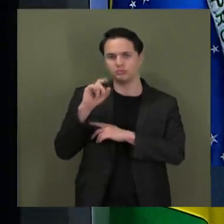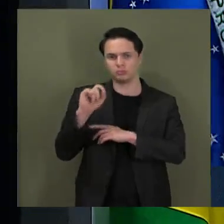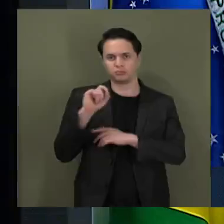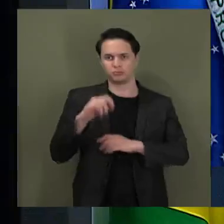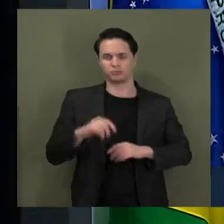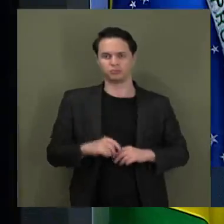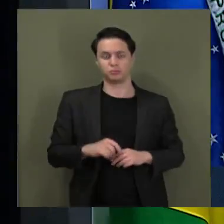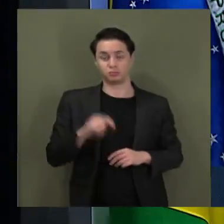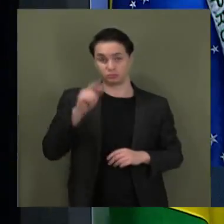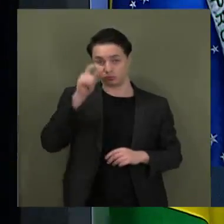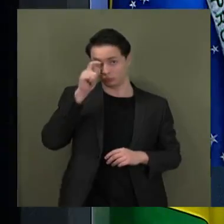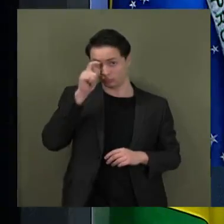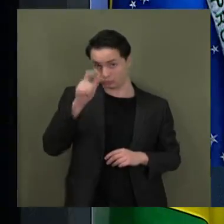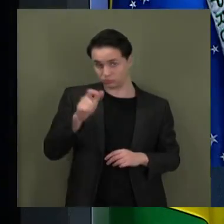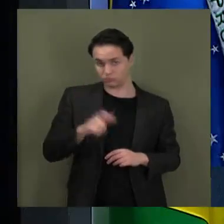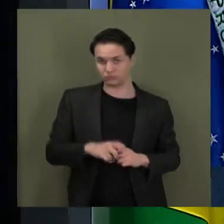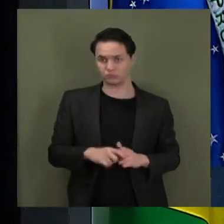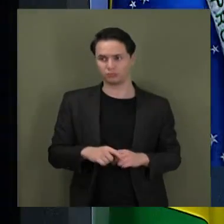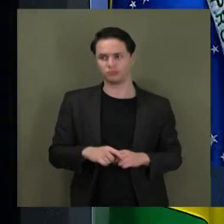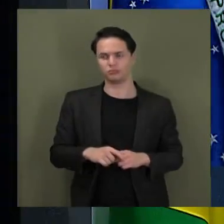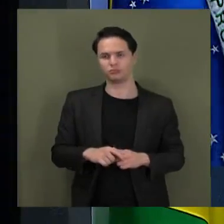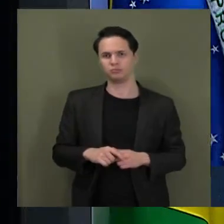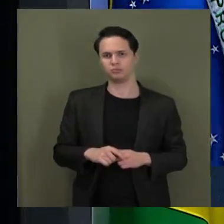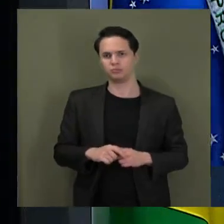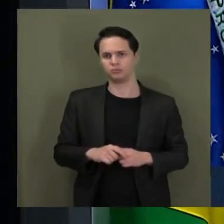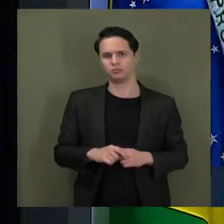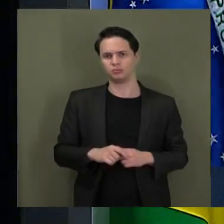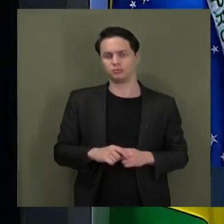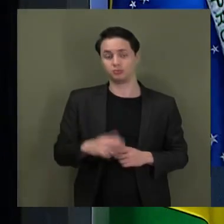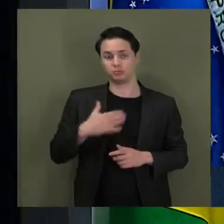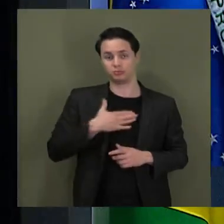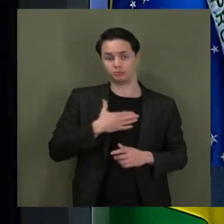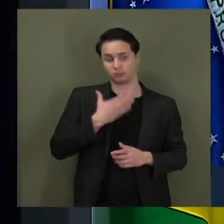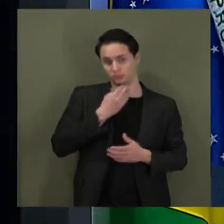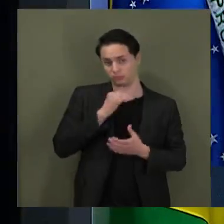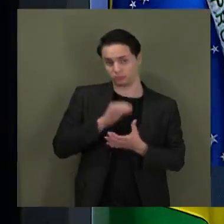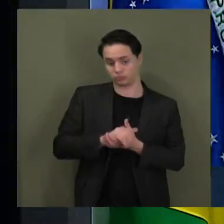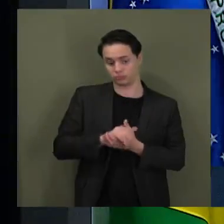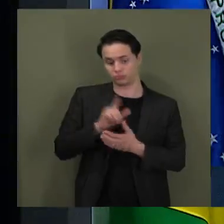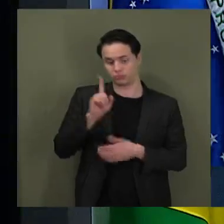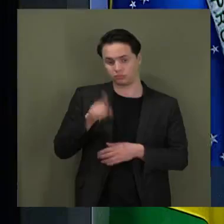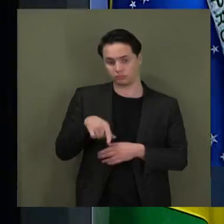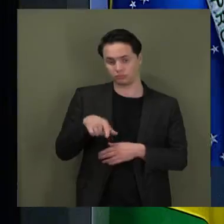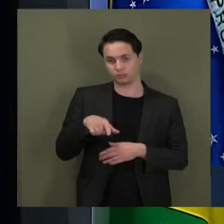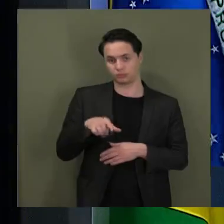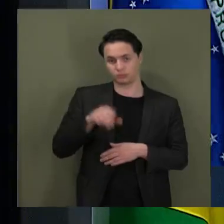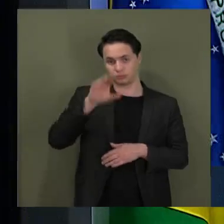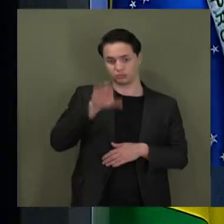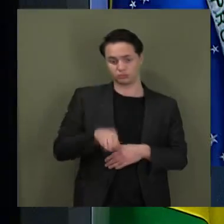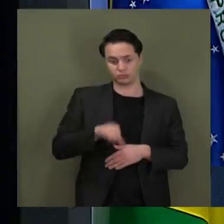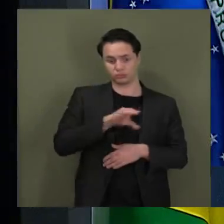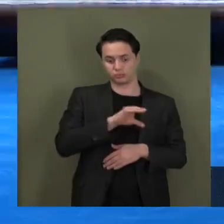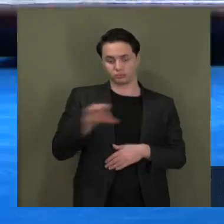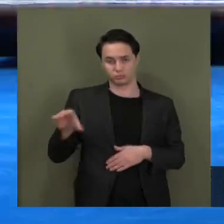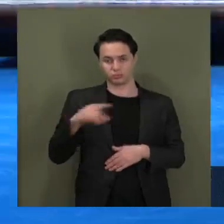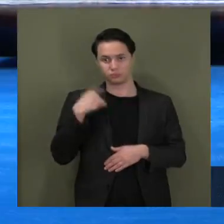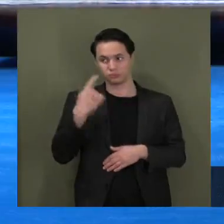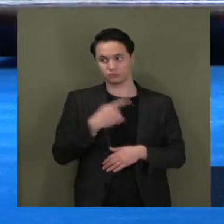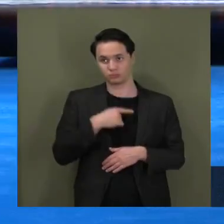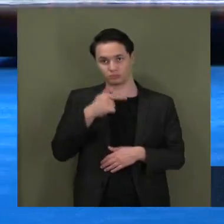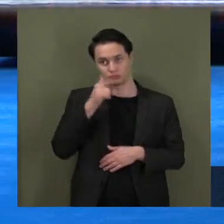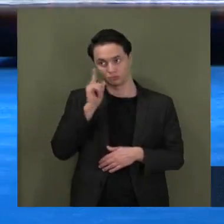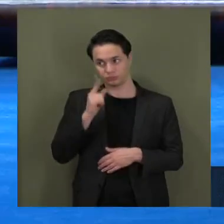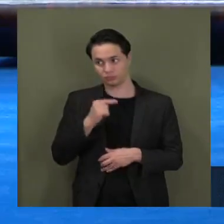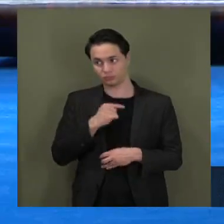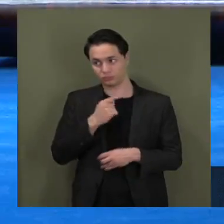O interessante, Chico, a minha esposa é católica e a gente foi para a missa ontem. Eu não sabia.